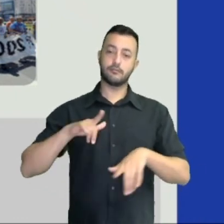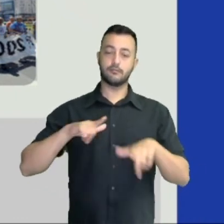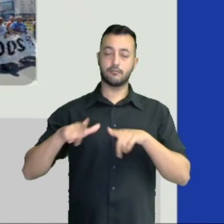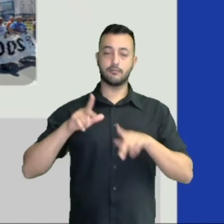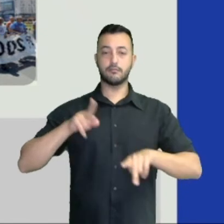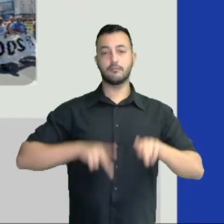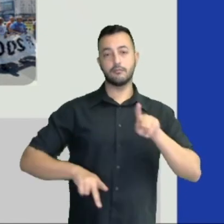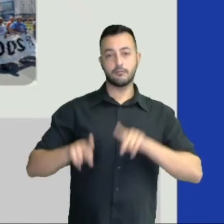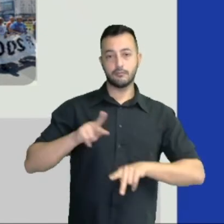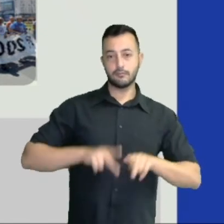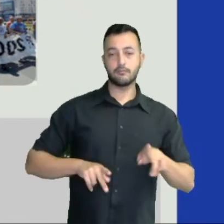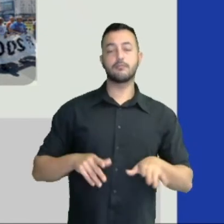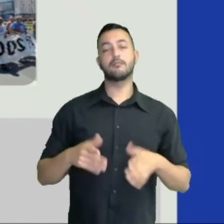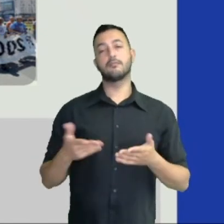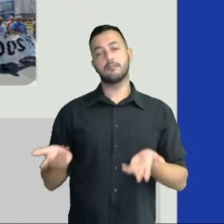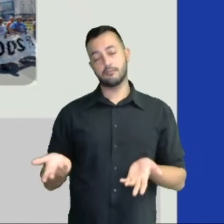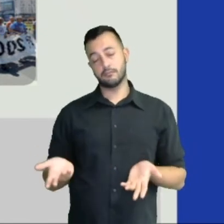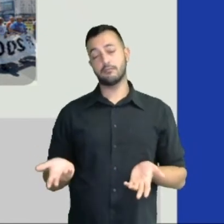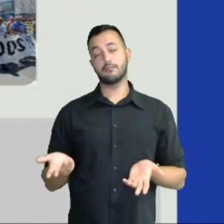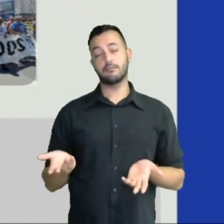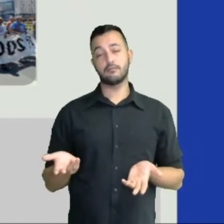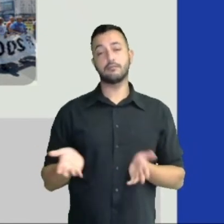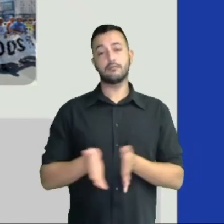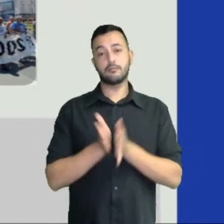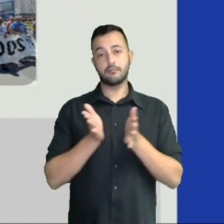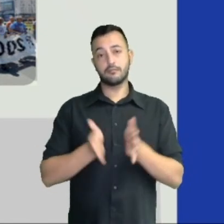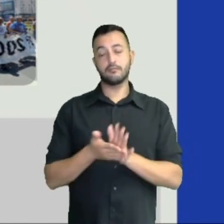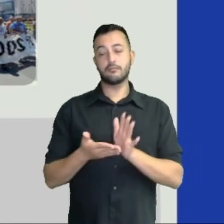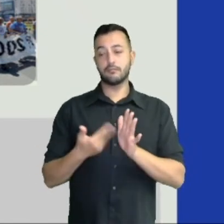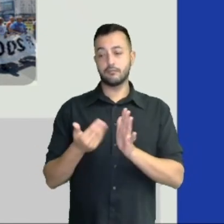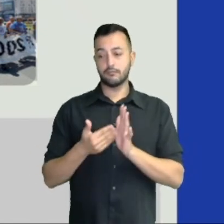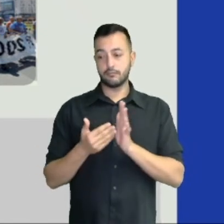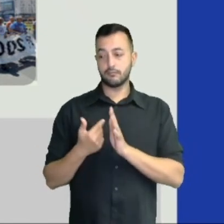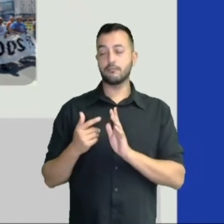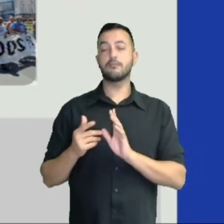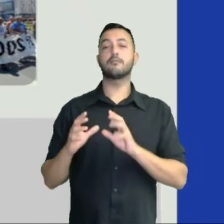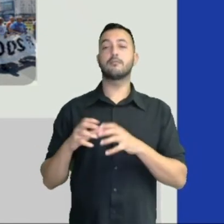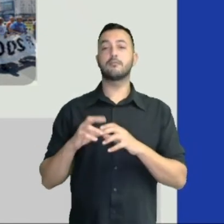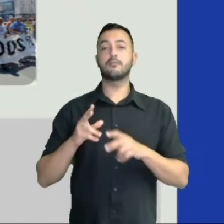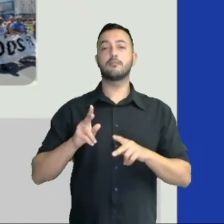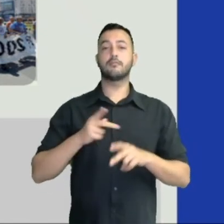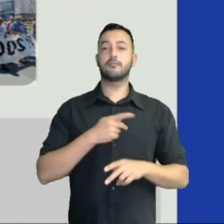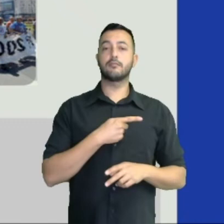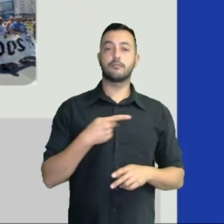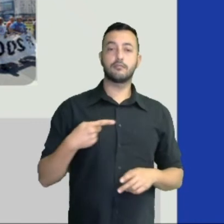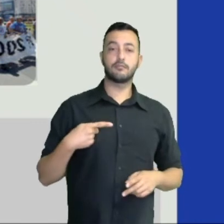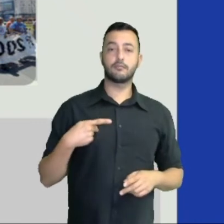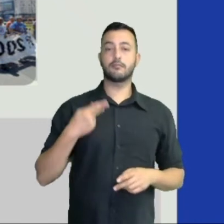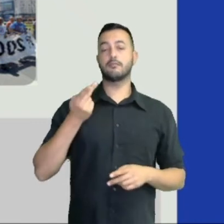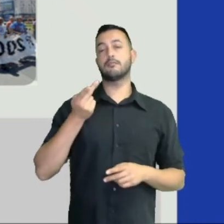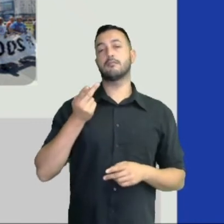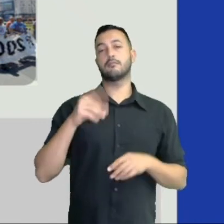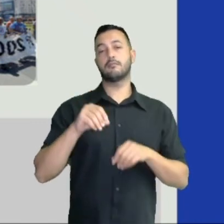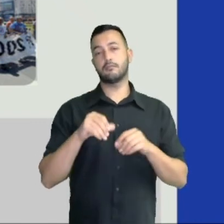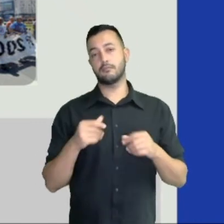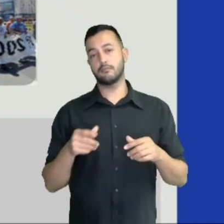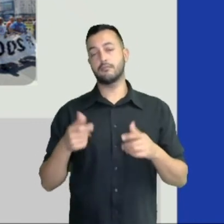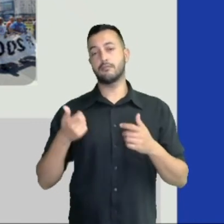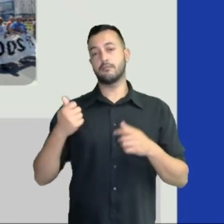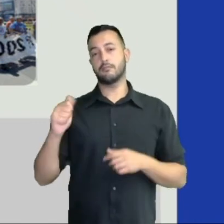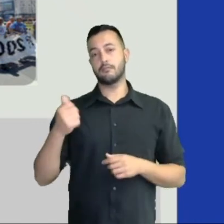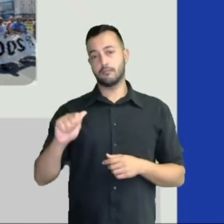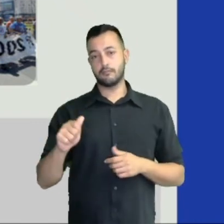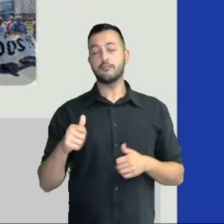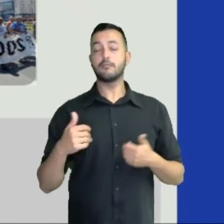povo, tirar o povo dessa condição de pobreza. Comissões como a Pastoral da Terra, os Avós da Praça de Maio na